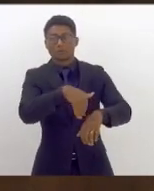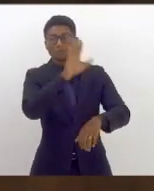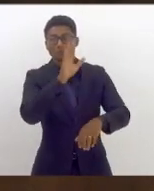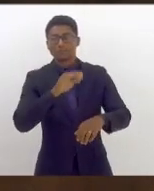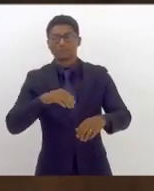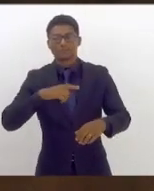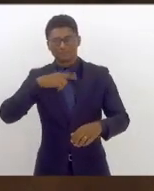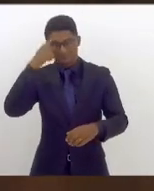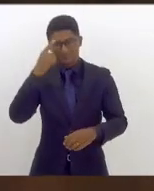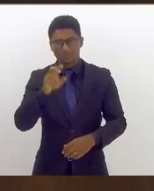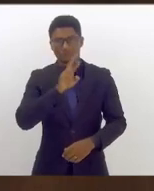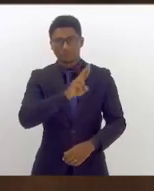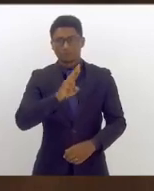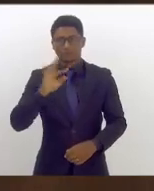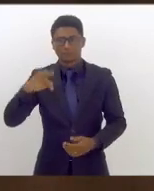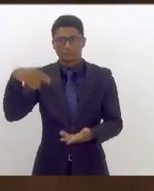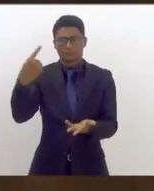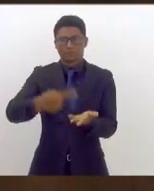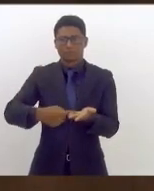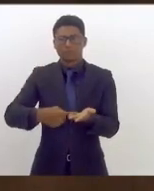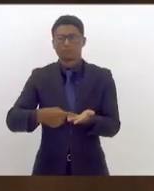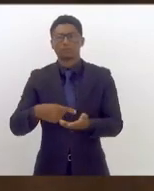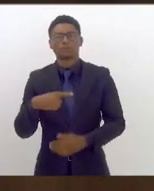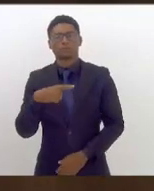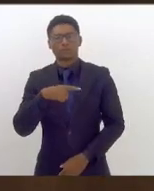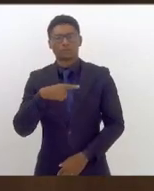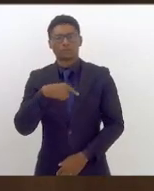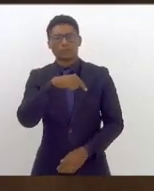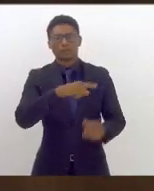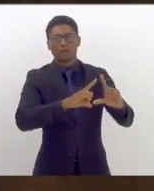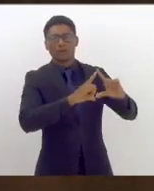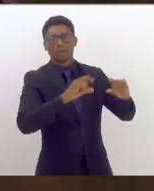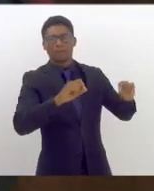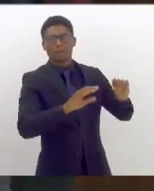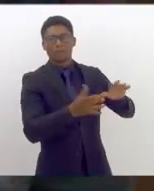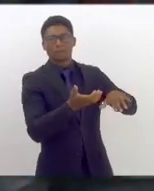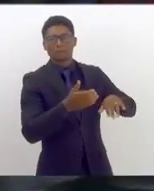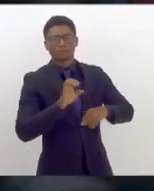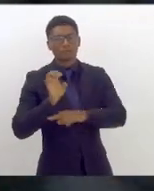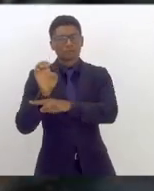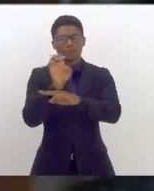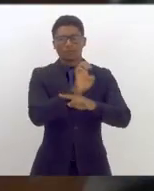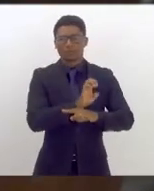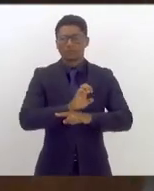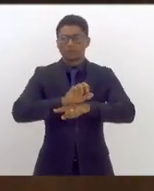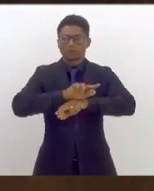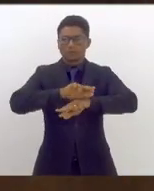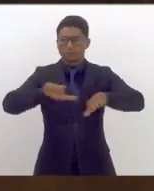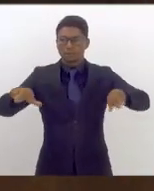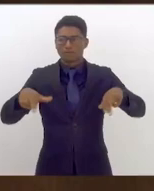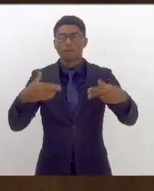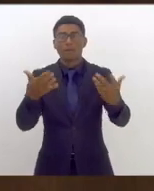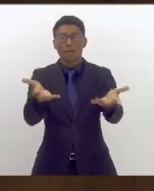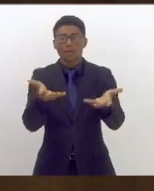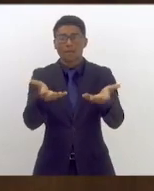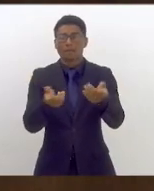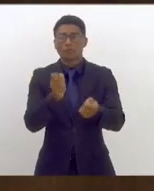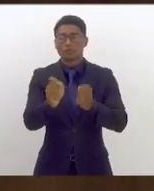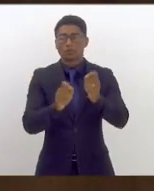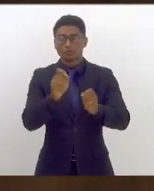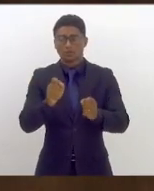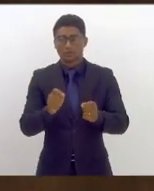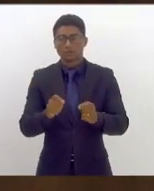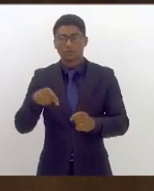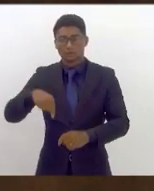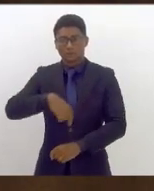que nós temos existe uma orquestração lá em Brasília de diversos estados querendo tomar uma parte da